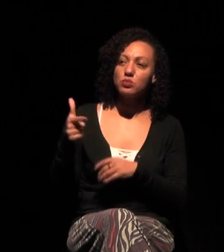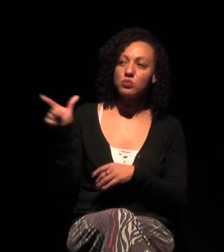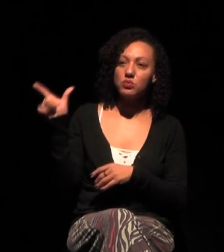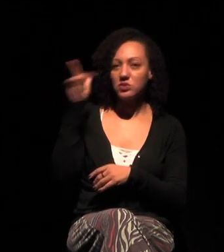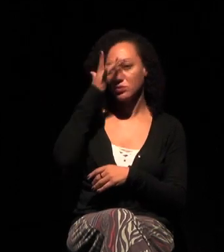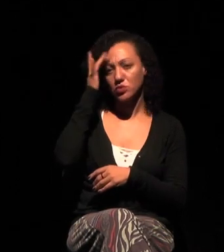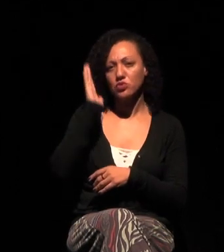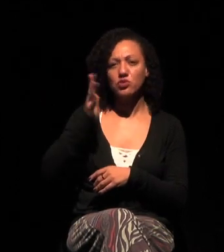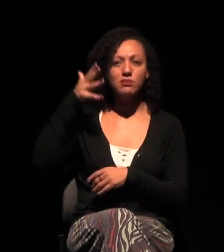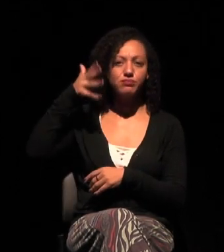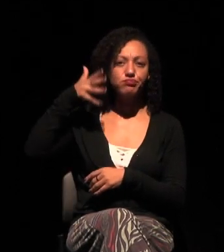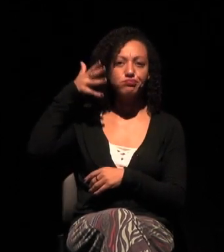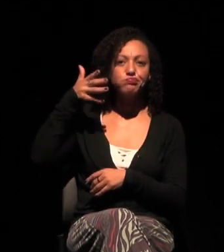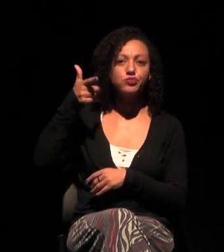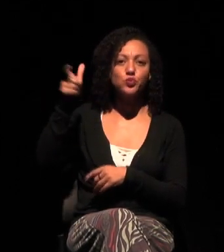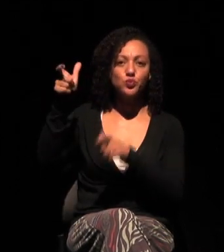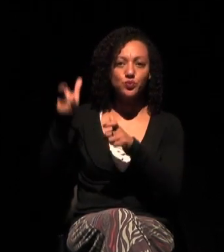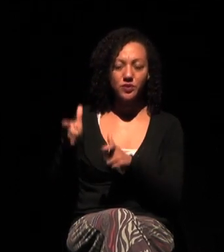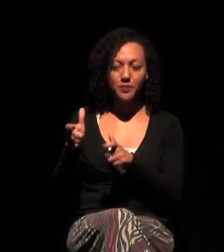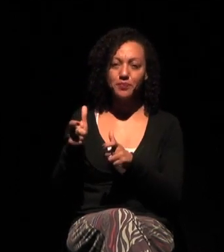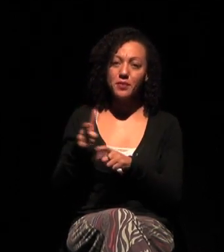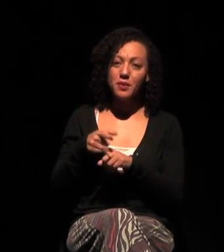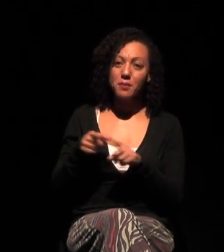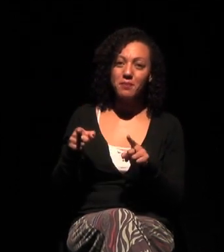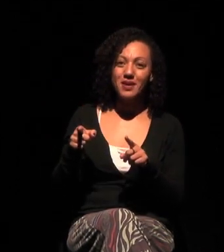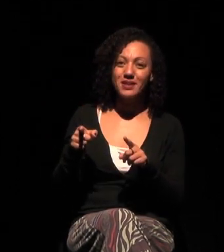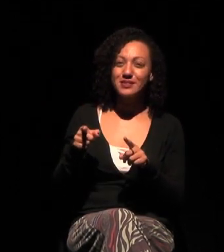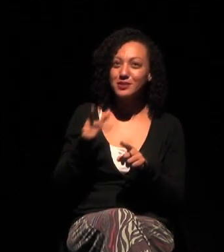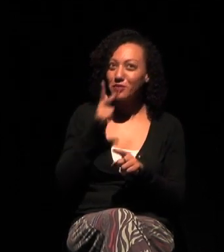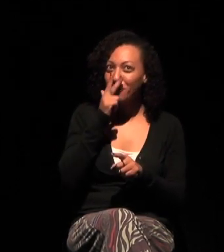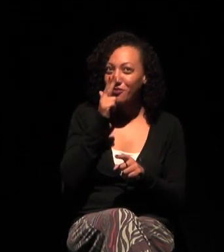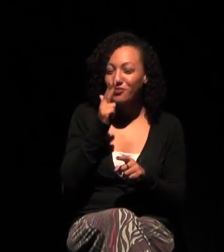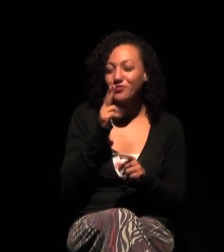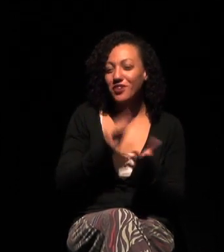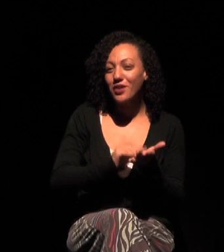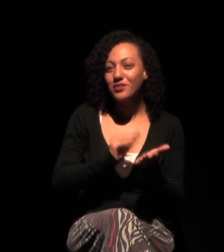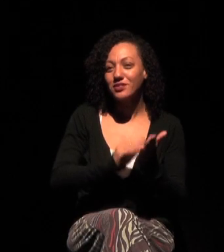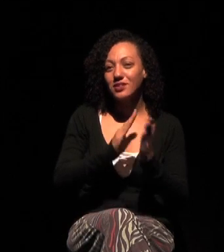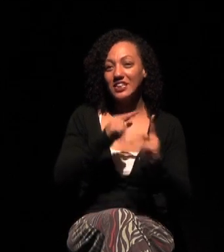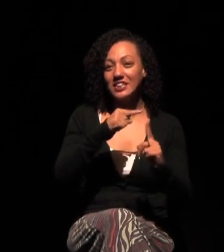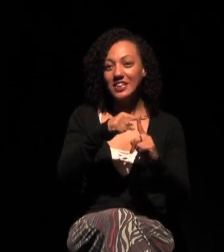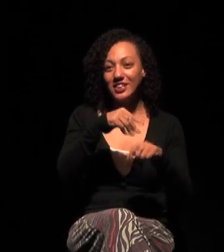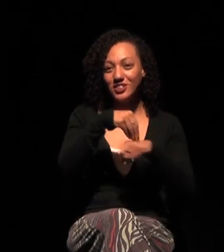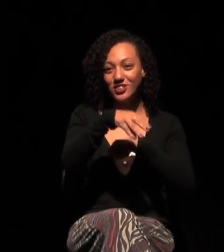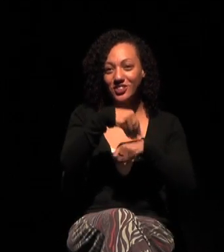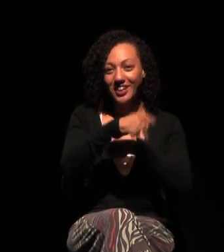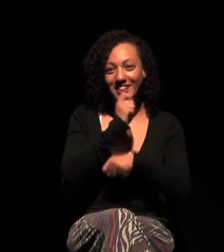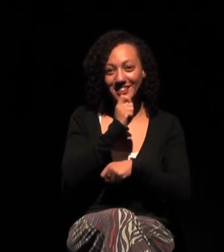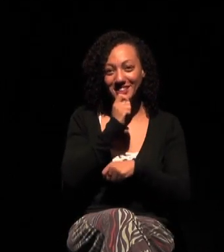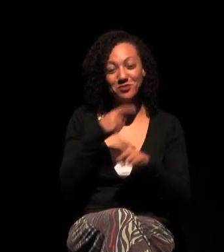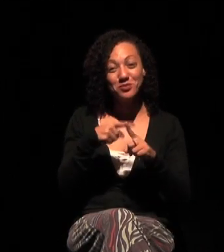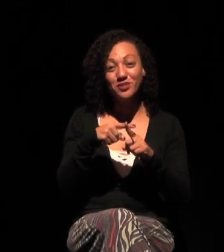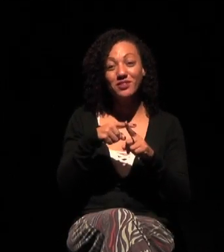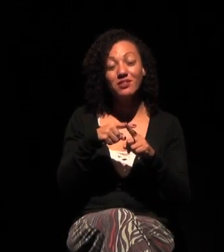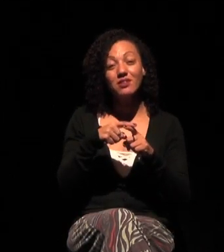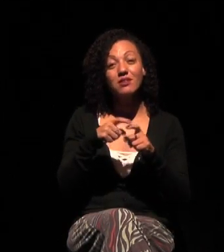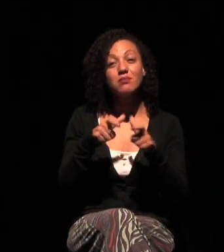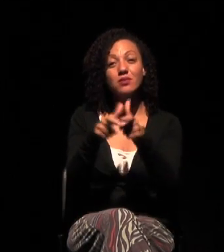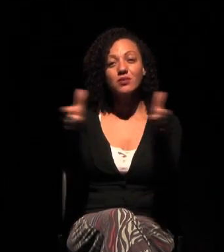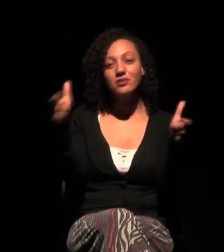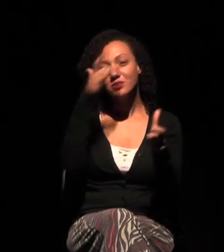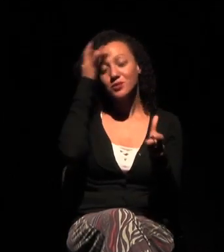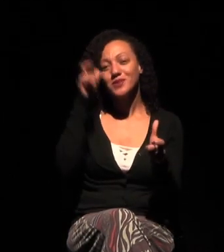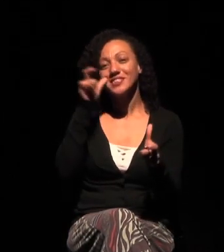e na verdade que falei em todo lugar só igreja acho que eu não falei nem então todo mundo está interessado nesse assunto